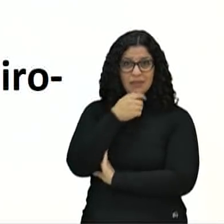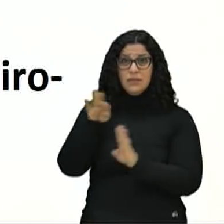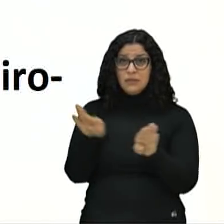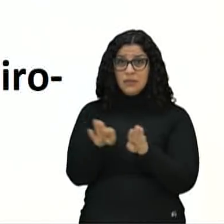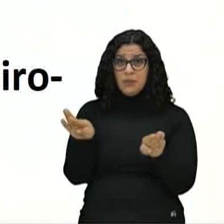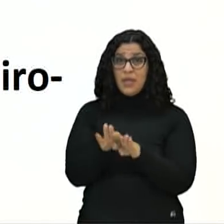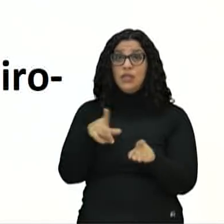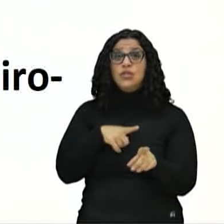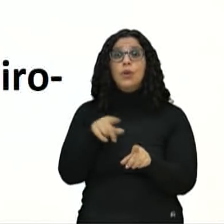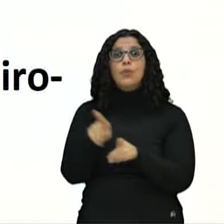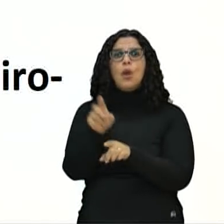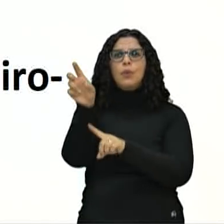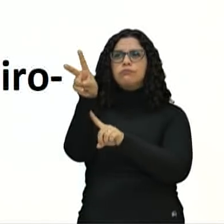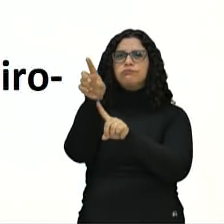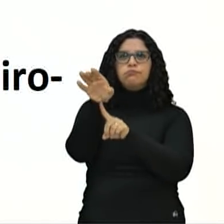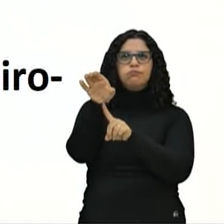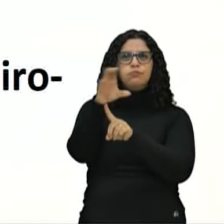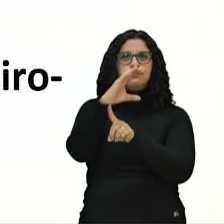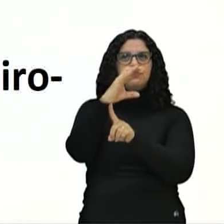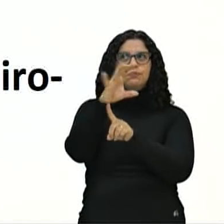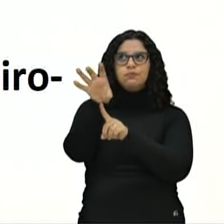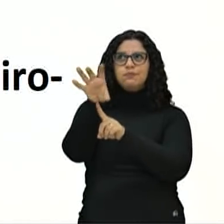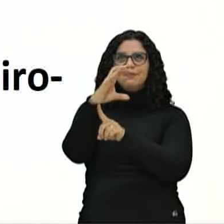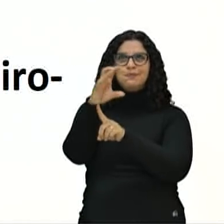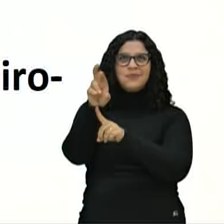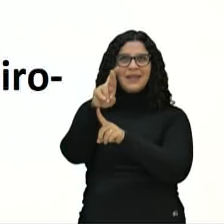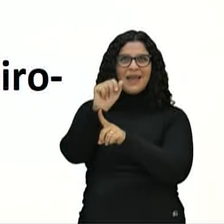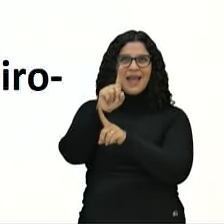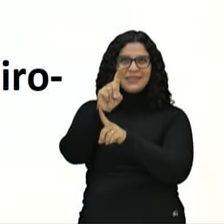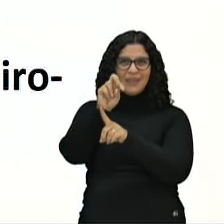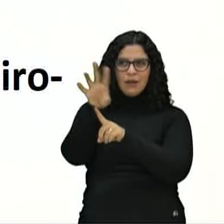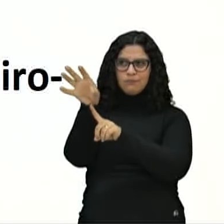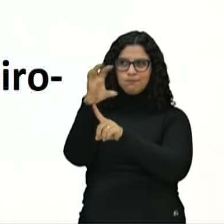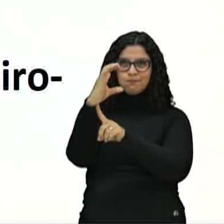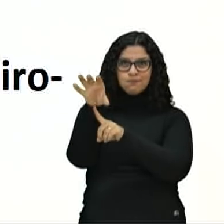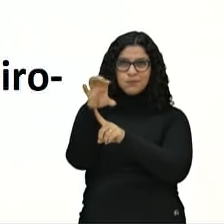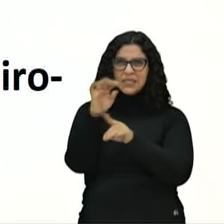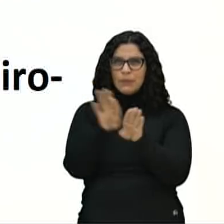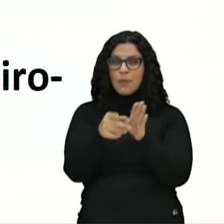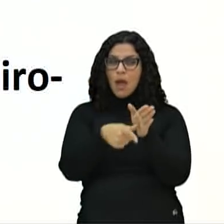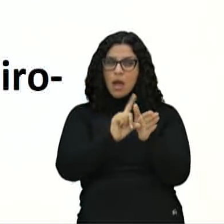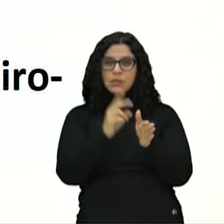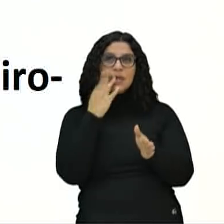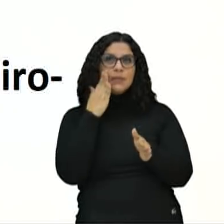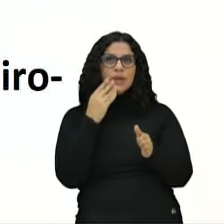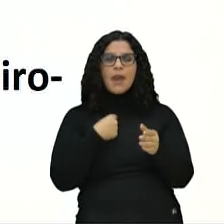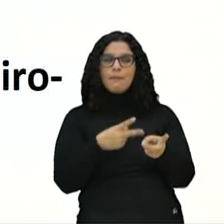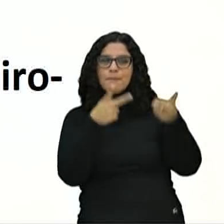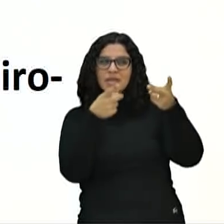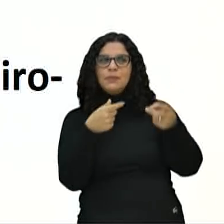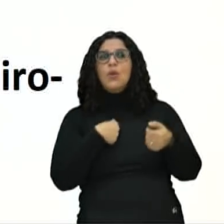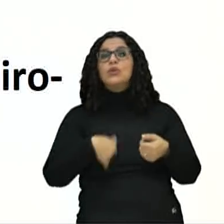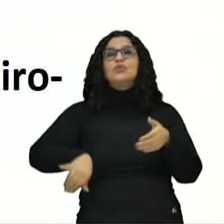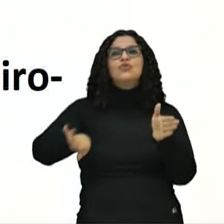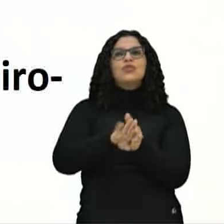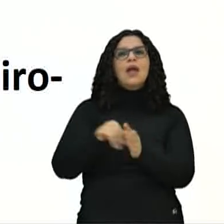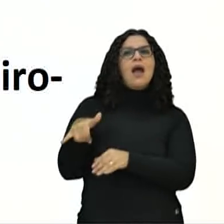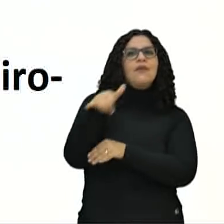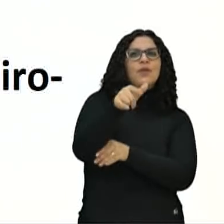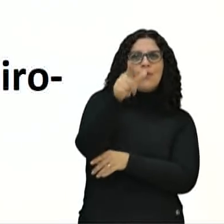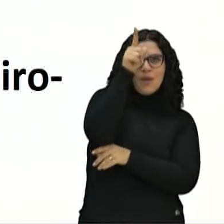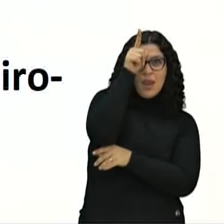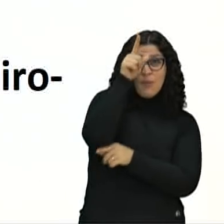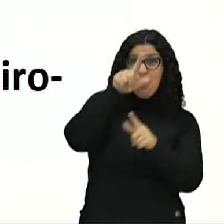os radares, tecnologia nova de guerra, radares, para antecipar os bombardeios alemães. E aí,